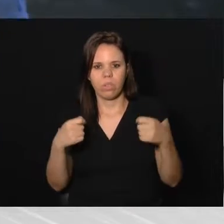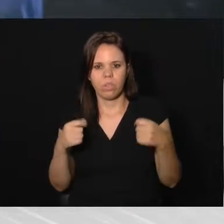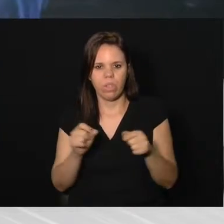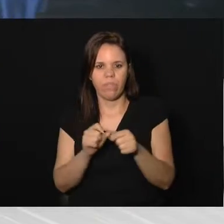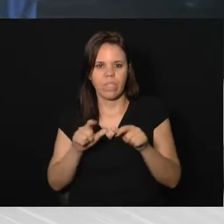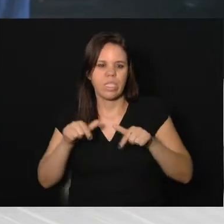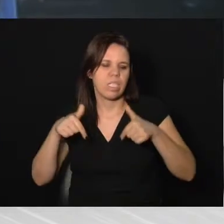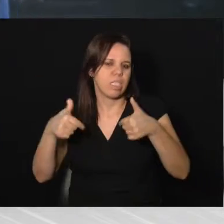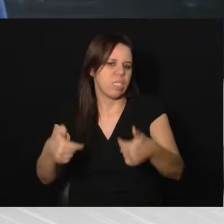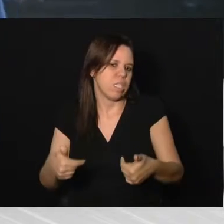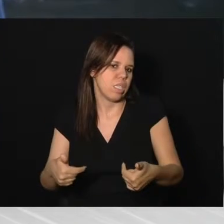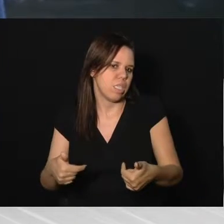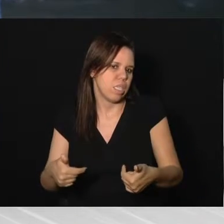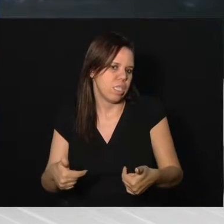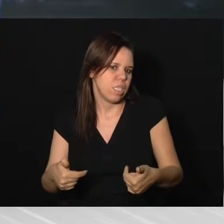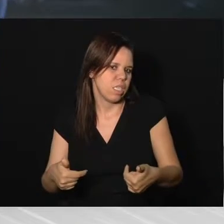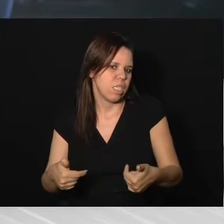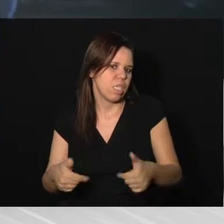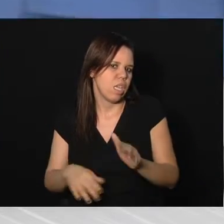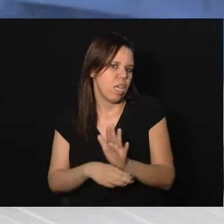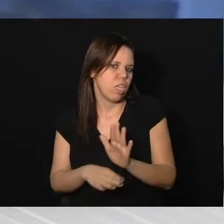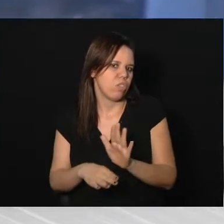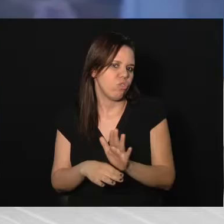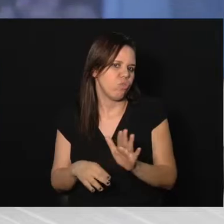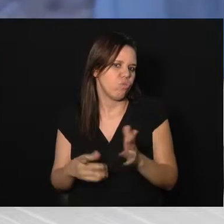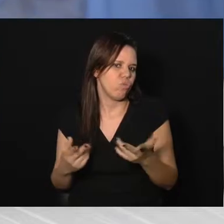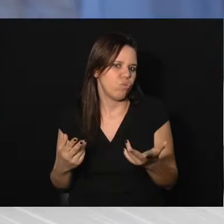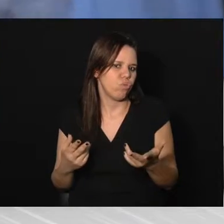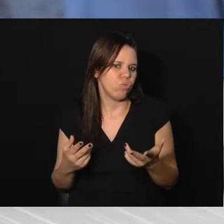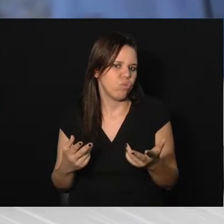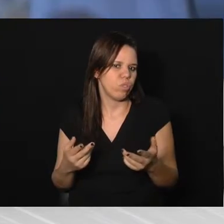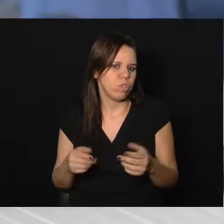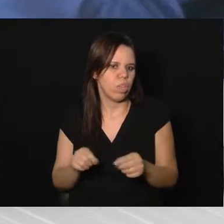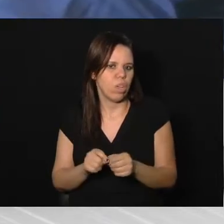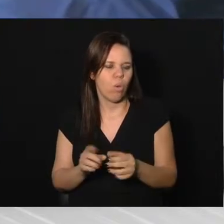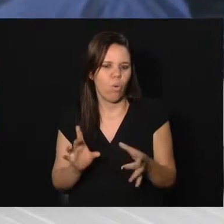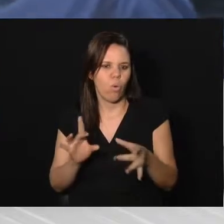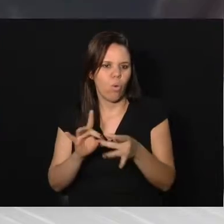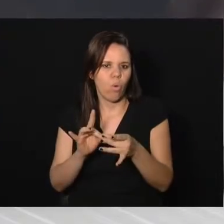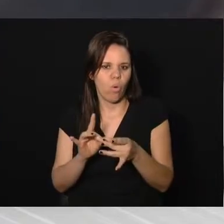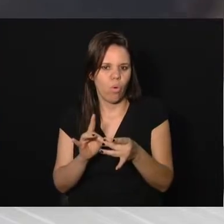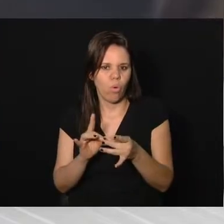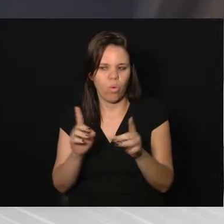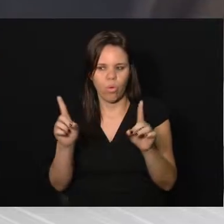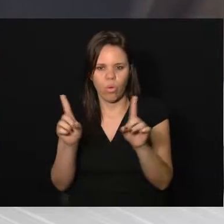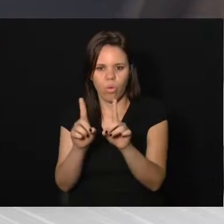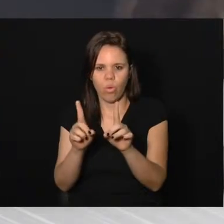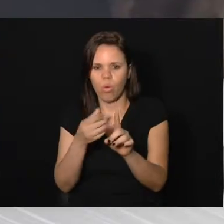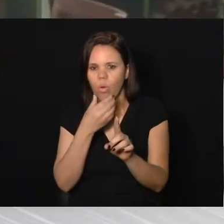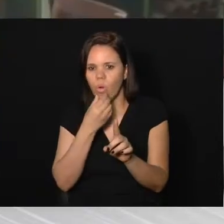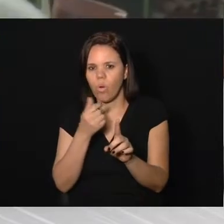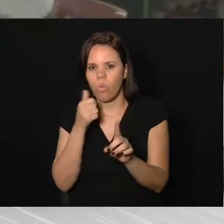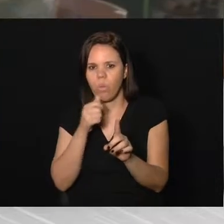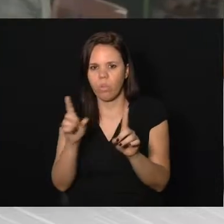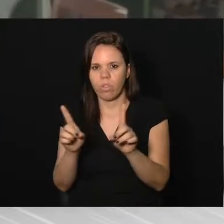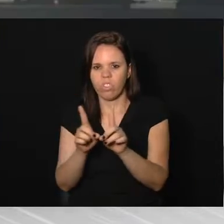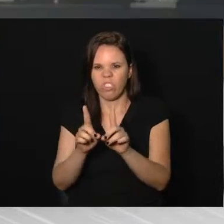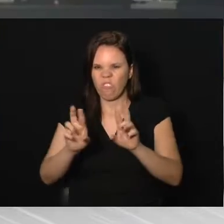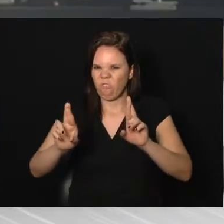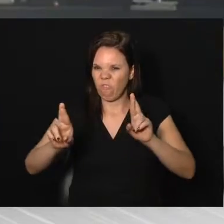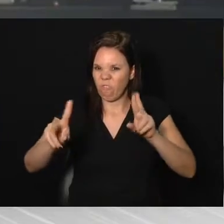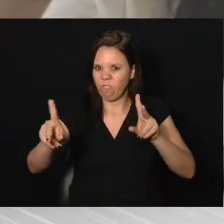uma boa ação e bancar o cupido. A missão vai ser unir um homem e uma mulher com personalidades